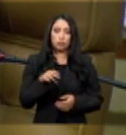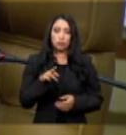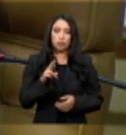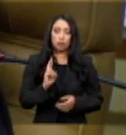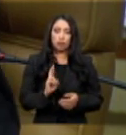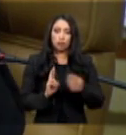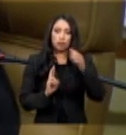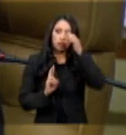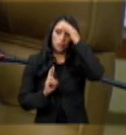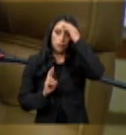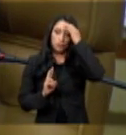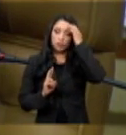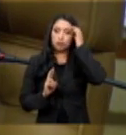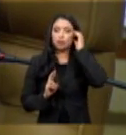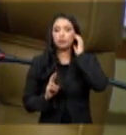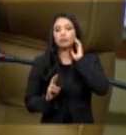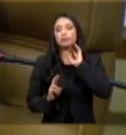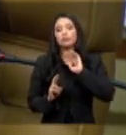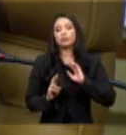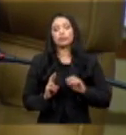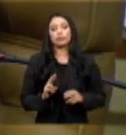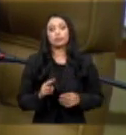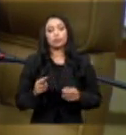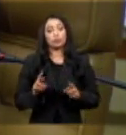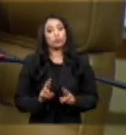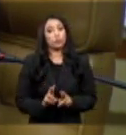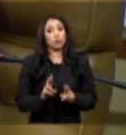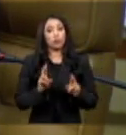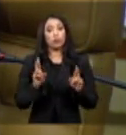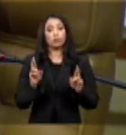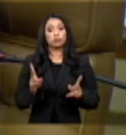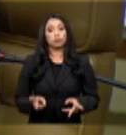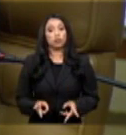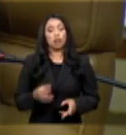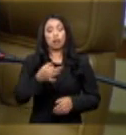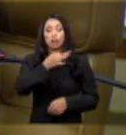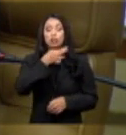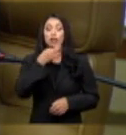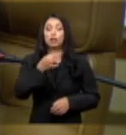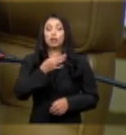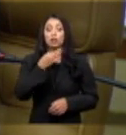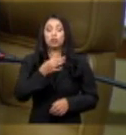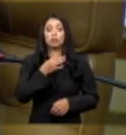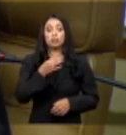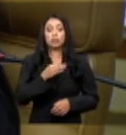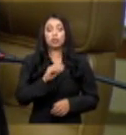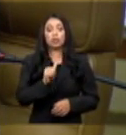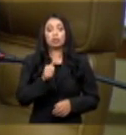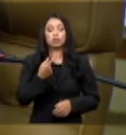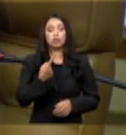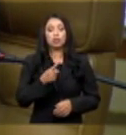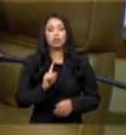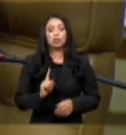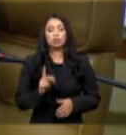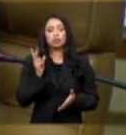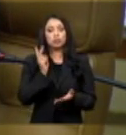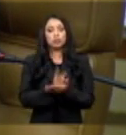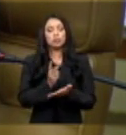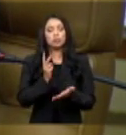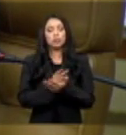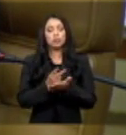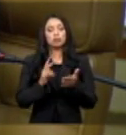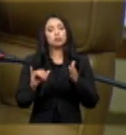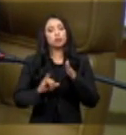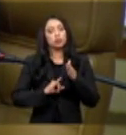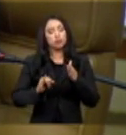República, ele emita agora posição contrária à da autoria da ação, que é na mesma instituição,